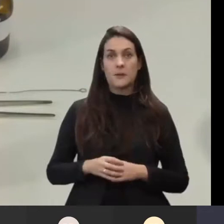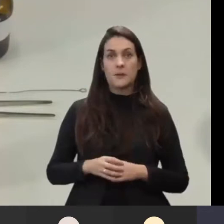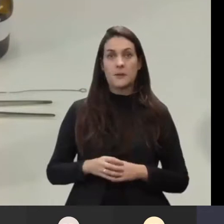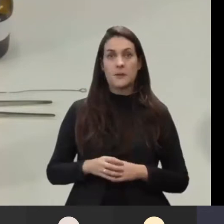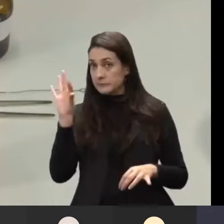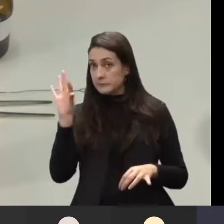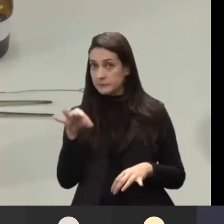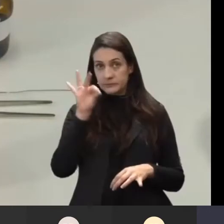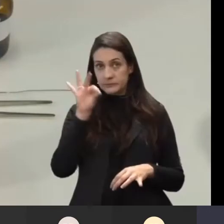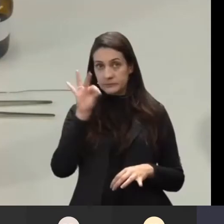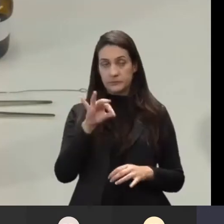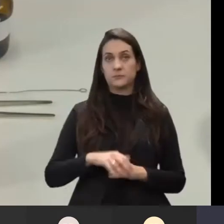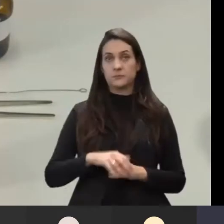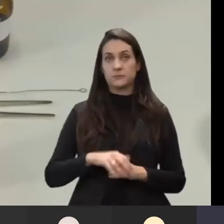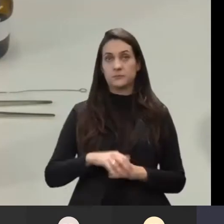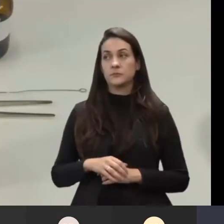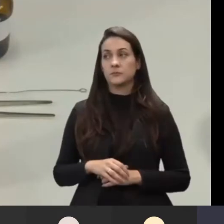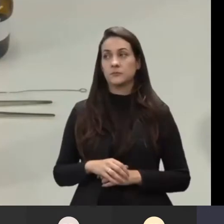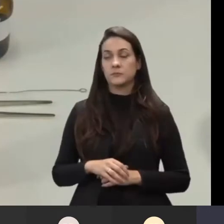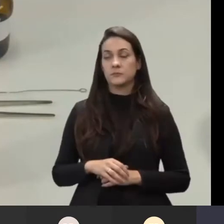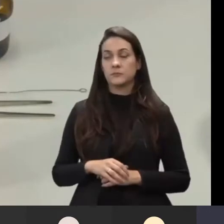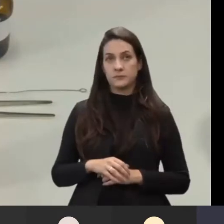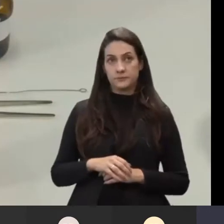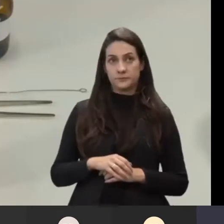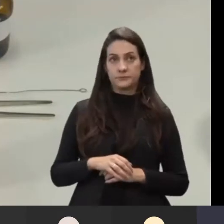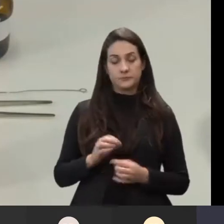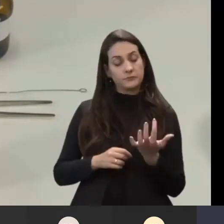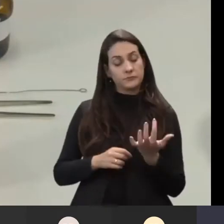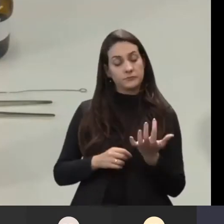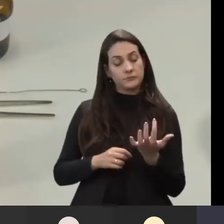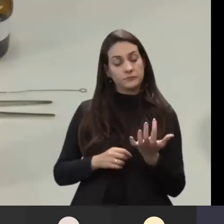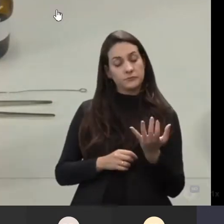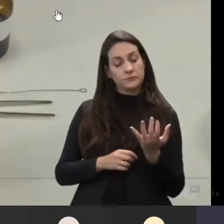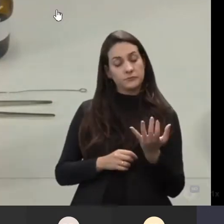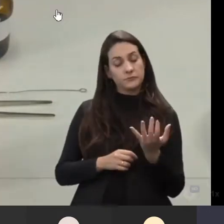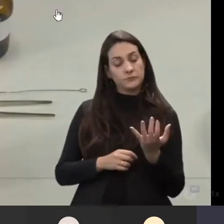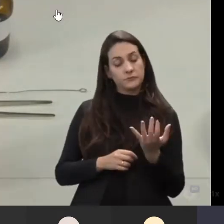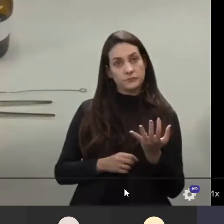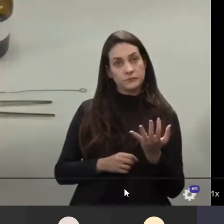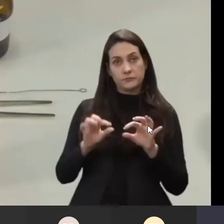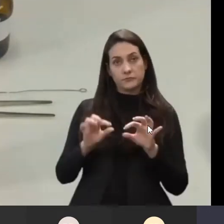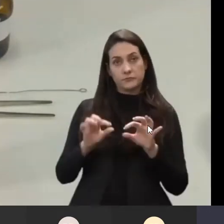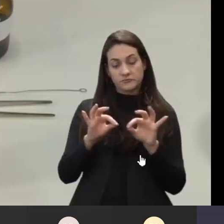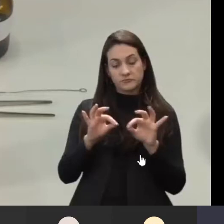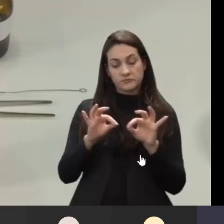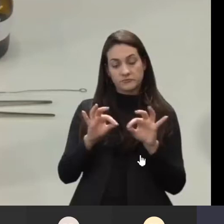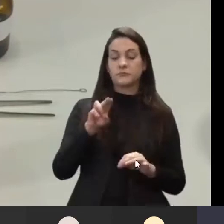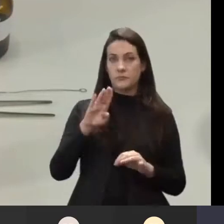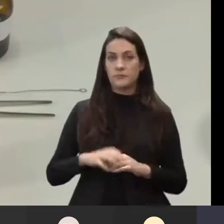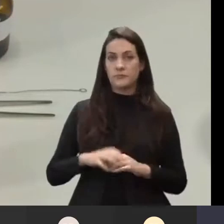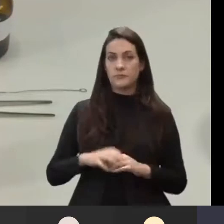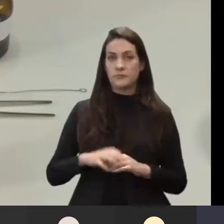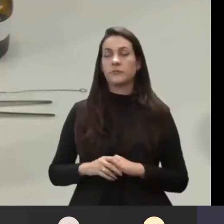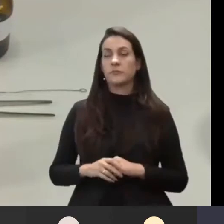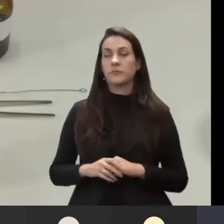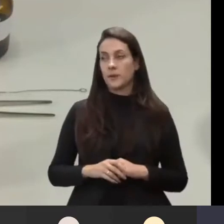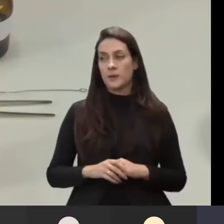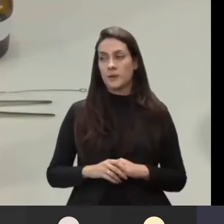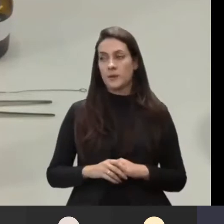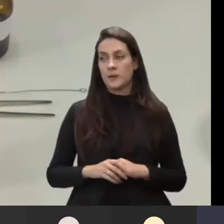a pinça, a alça bacteriológica, o suave e a salina. Então, você